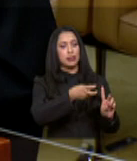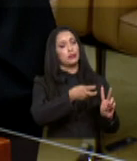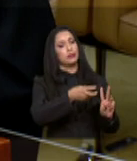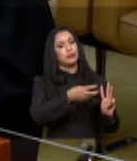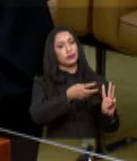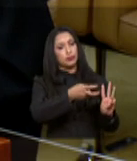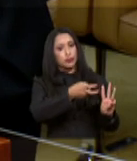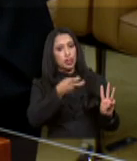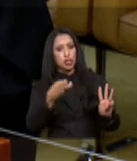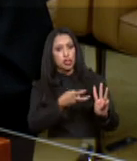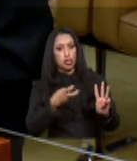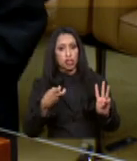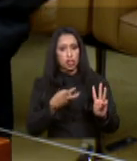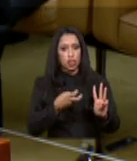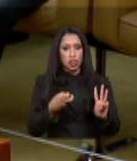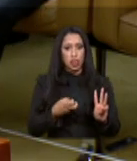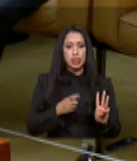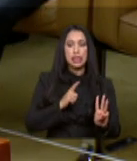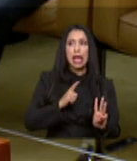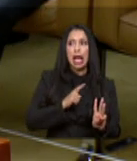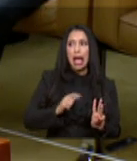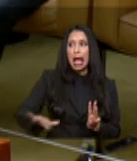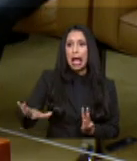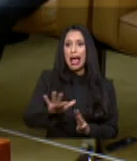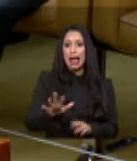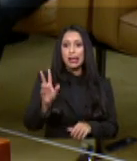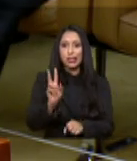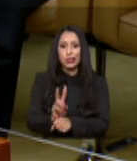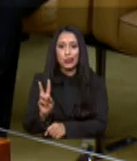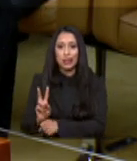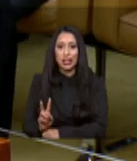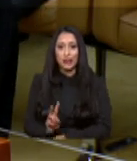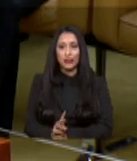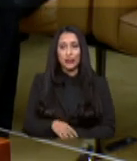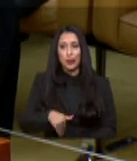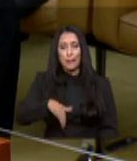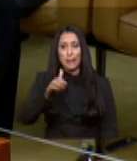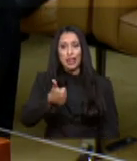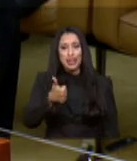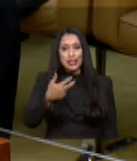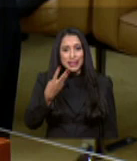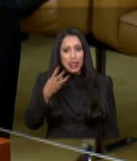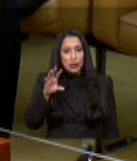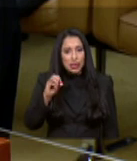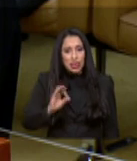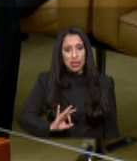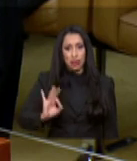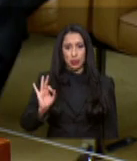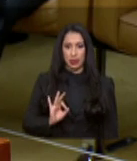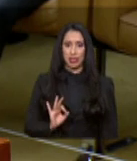conservação, esse aumento sobe para mais de 130%.